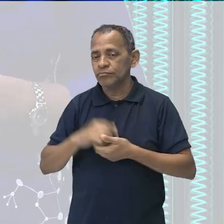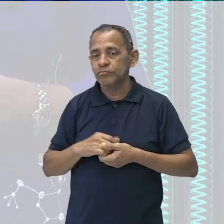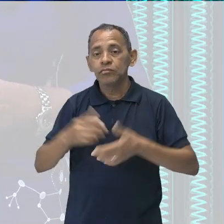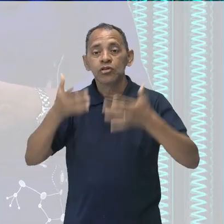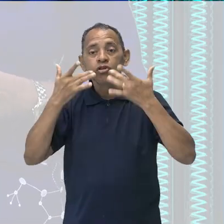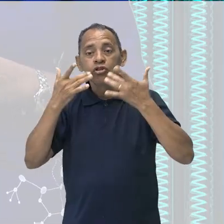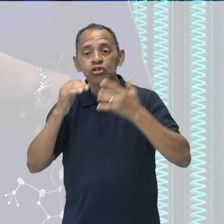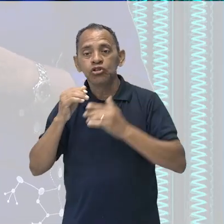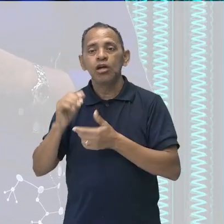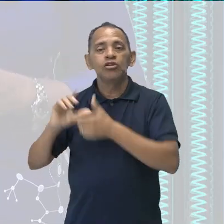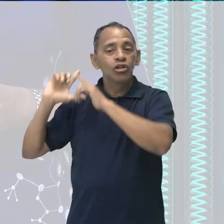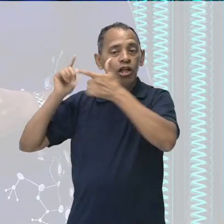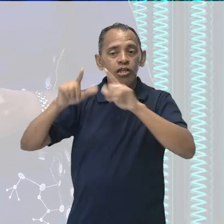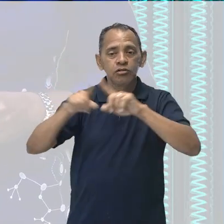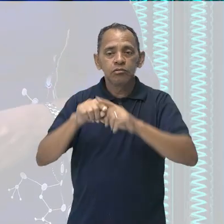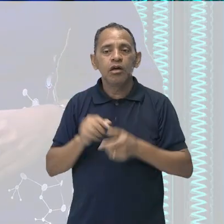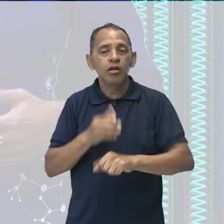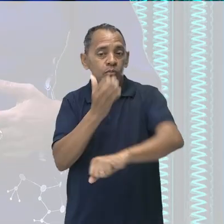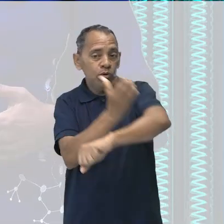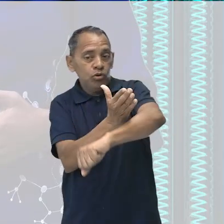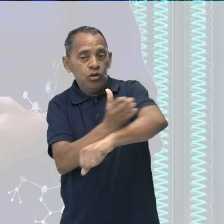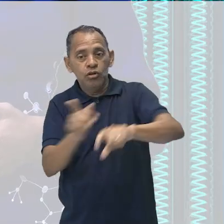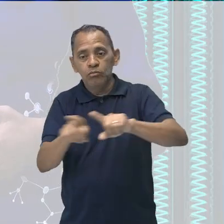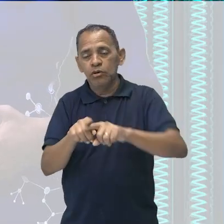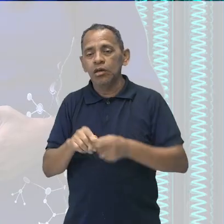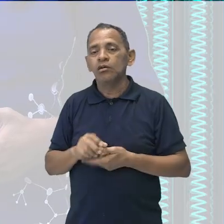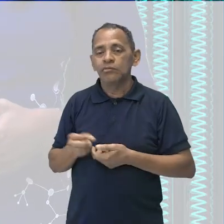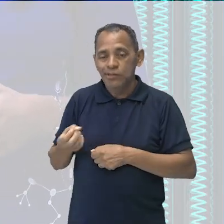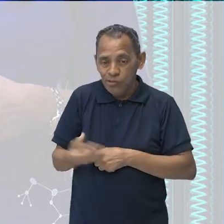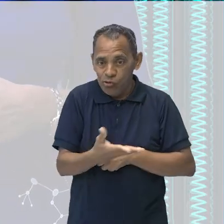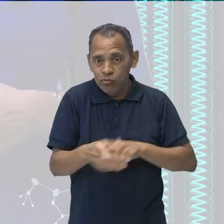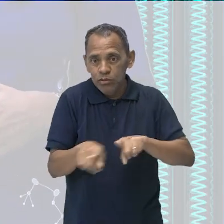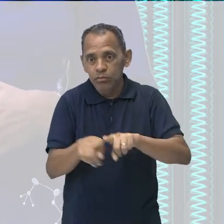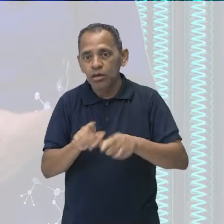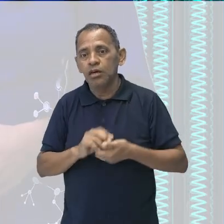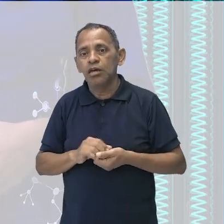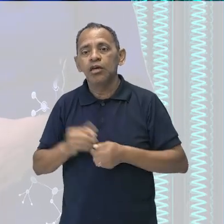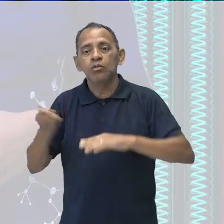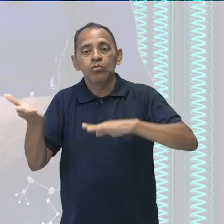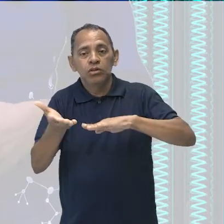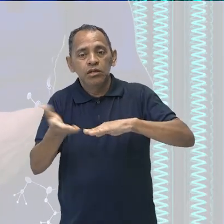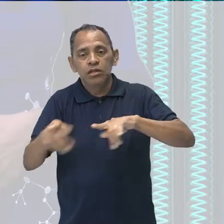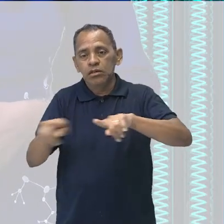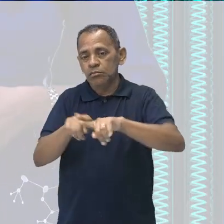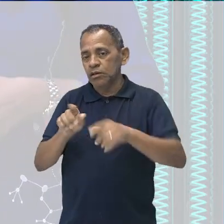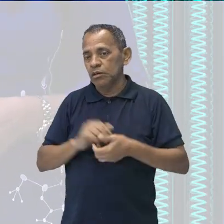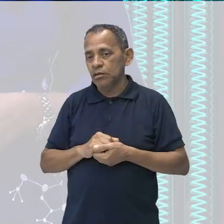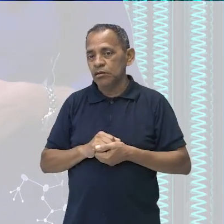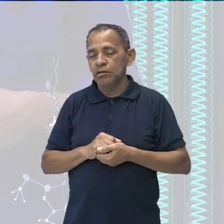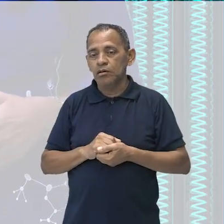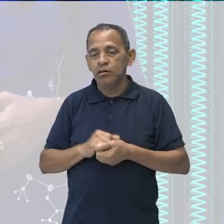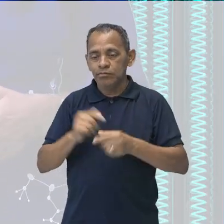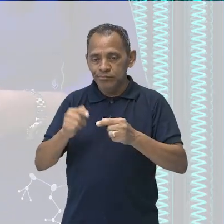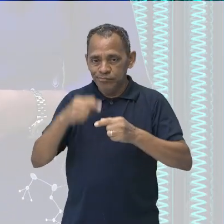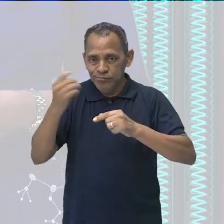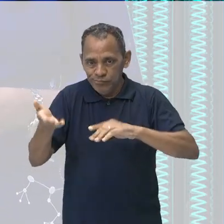teatro clássico, o teatro medieval, o teatro renascentista, o teatro modernista e o teatro pós-moderno.